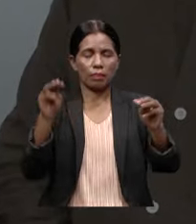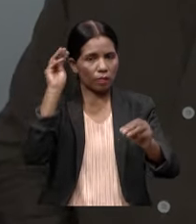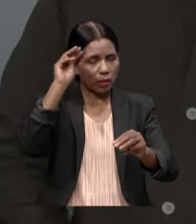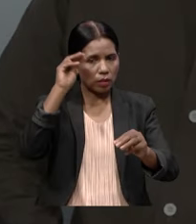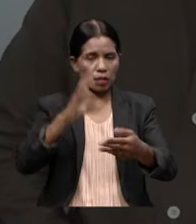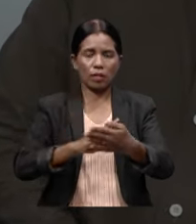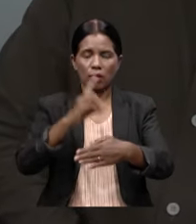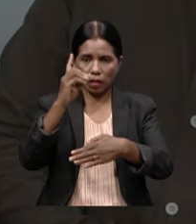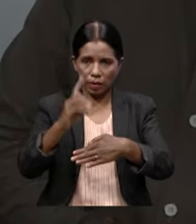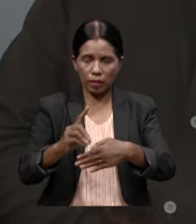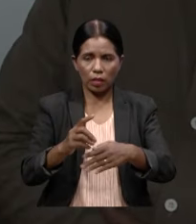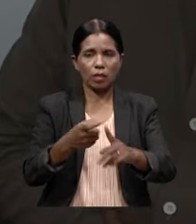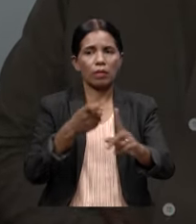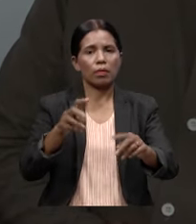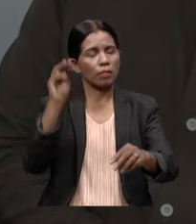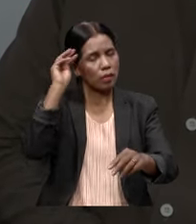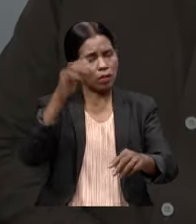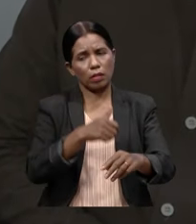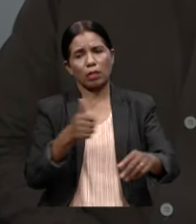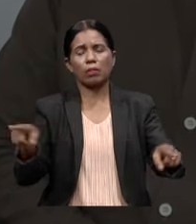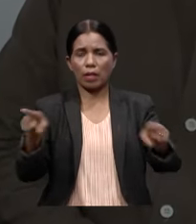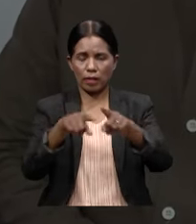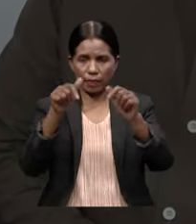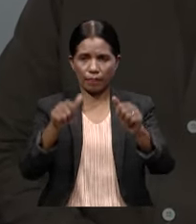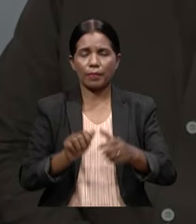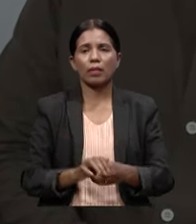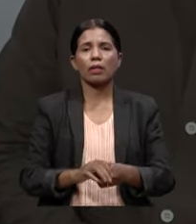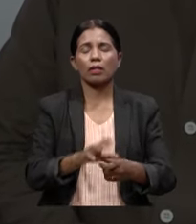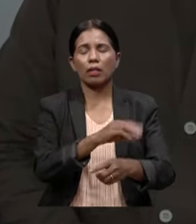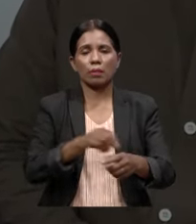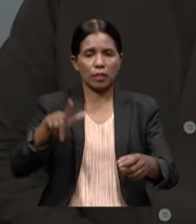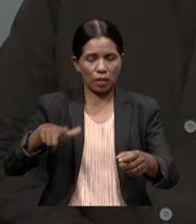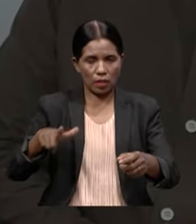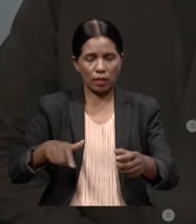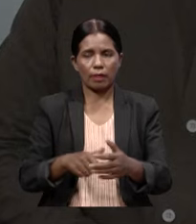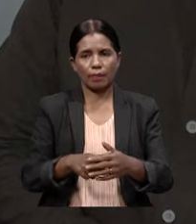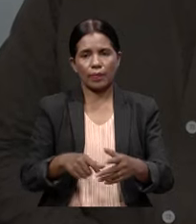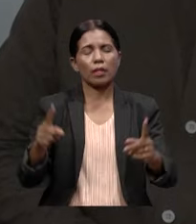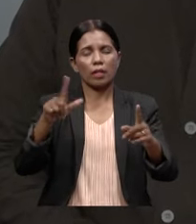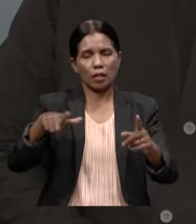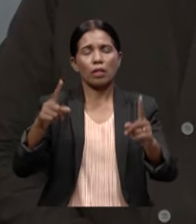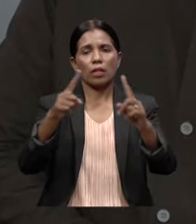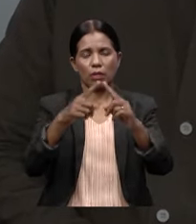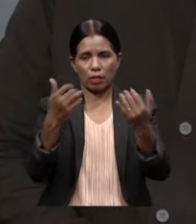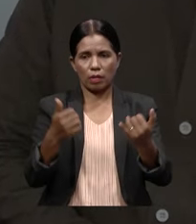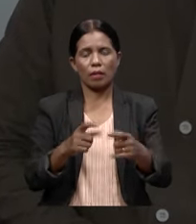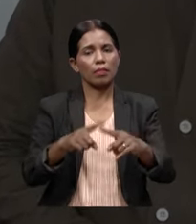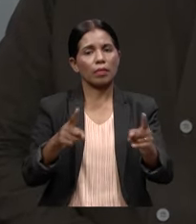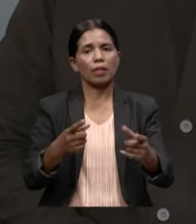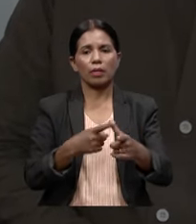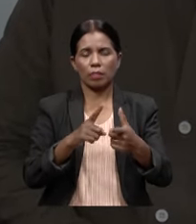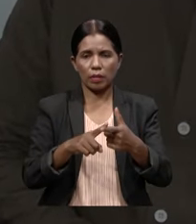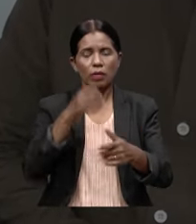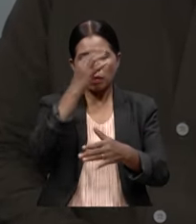Desenvolvimento Rural e Habitação, mas vem o Ministério Social como está nessa, nem que tarde e tua, né? Tarde ou enorme, mas vem e depois de né,